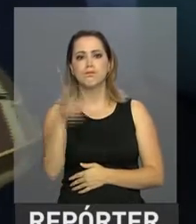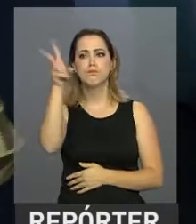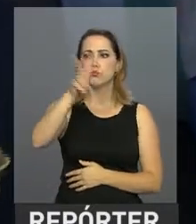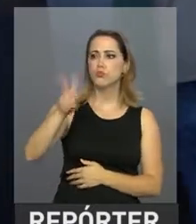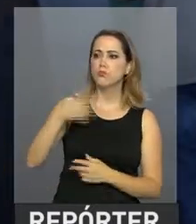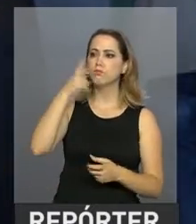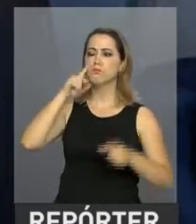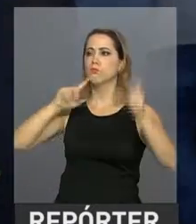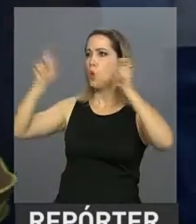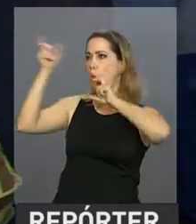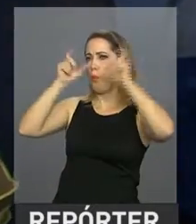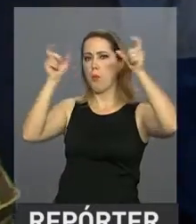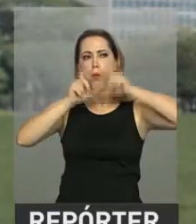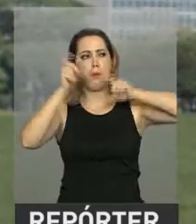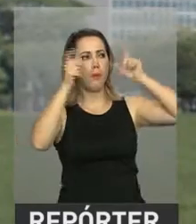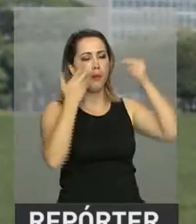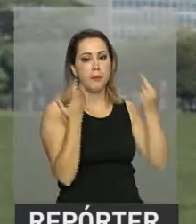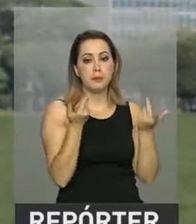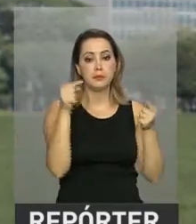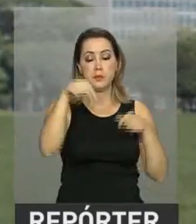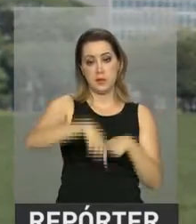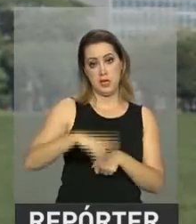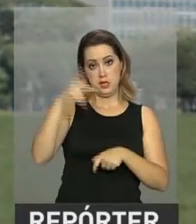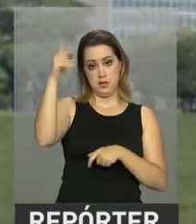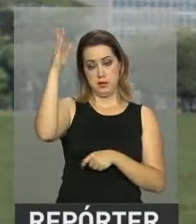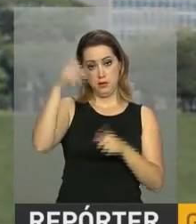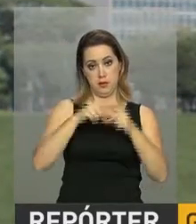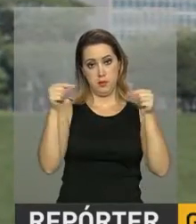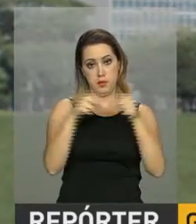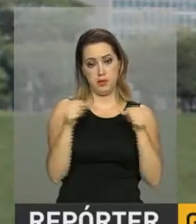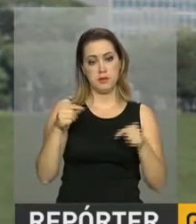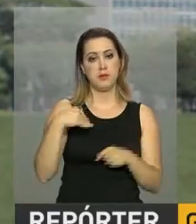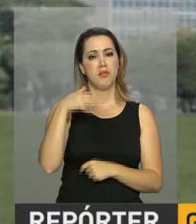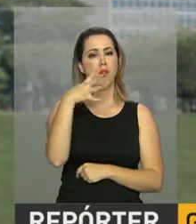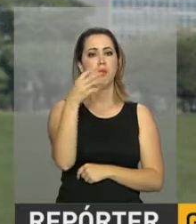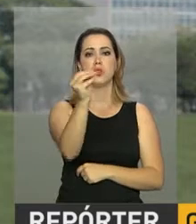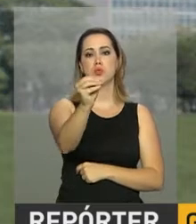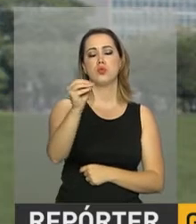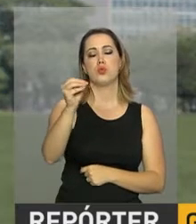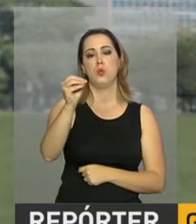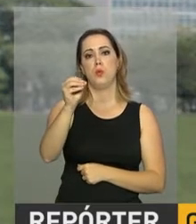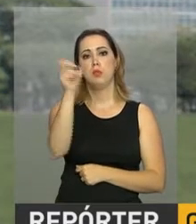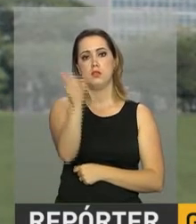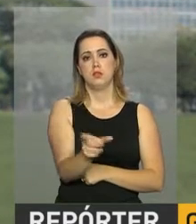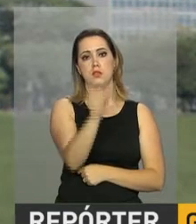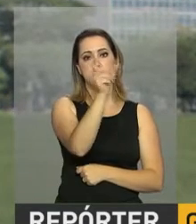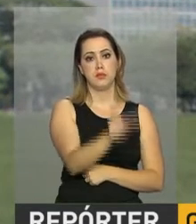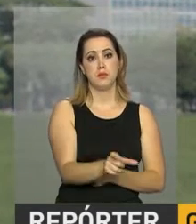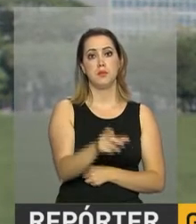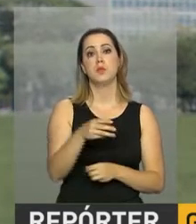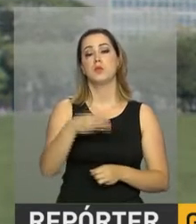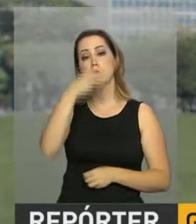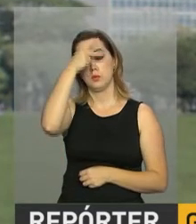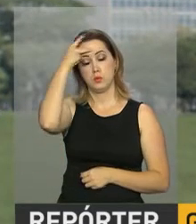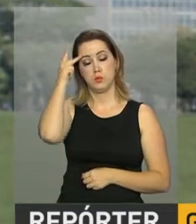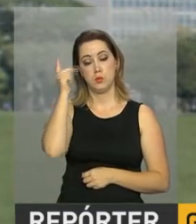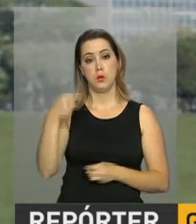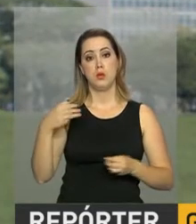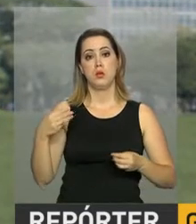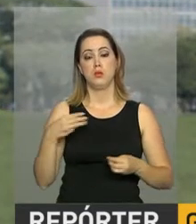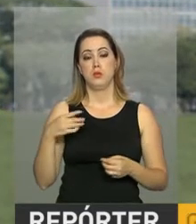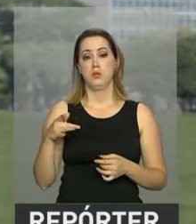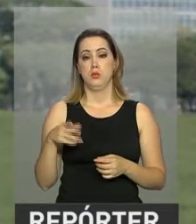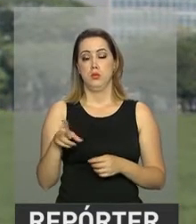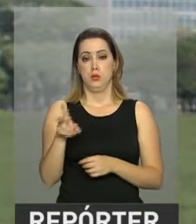olhares atentos dos agentes. Aqui em Brasília, cerca de 40 pessoas, entre agentes da Vigilância Sanitária e bombeiros do